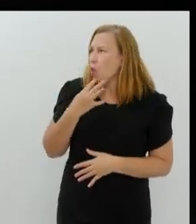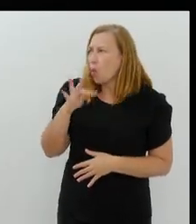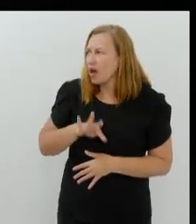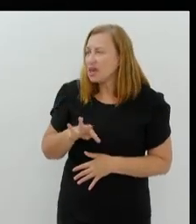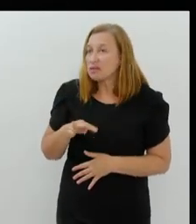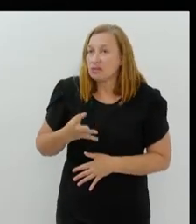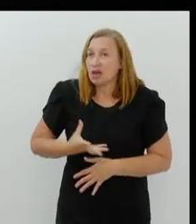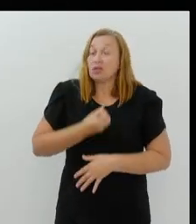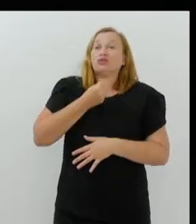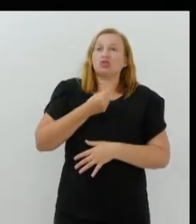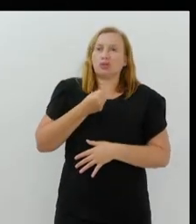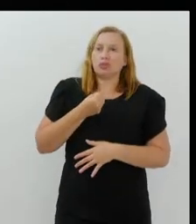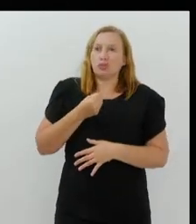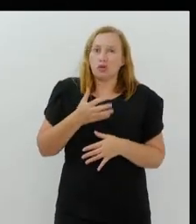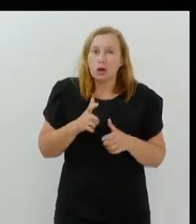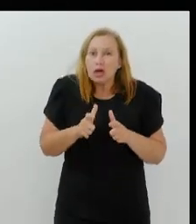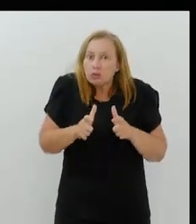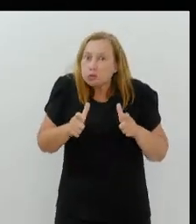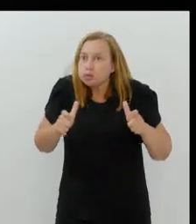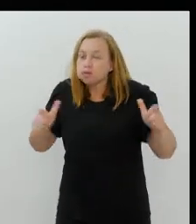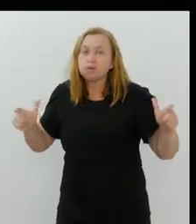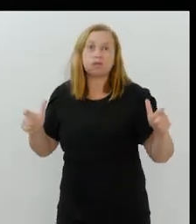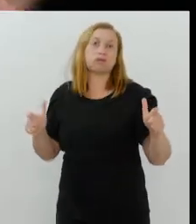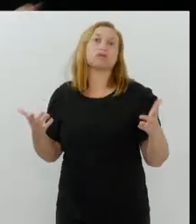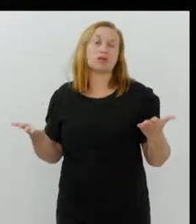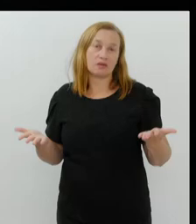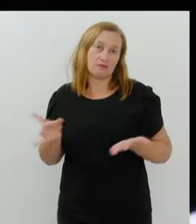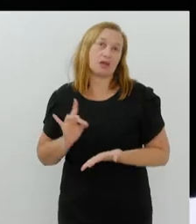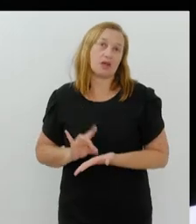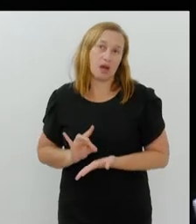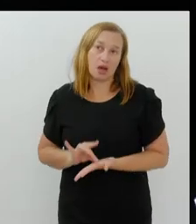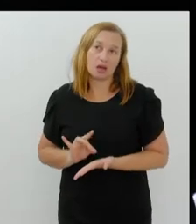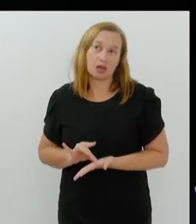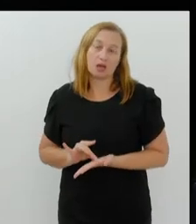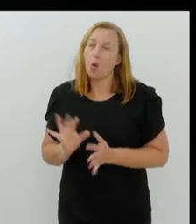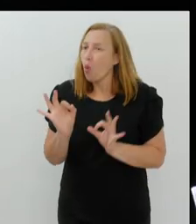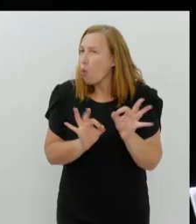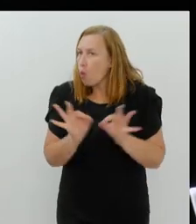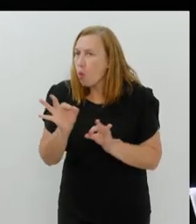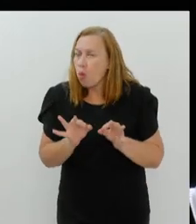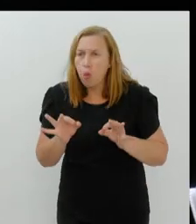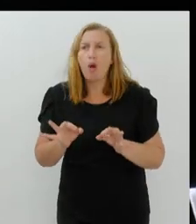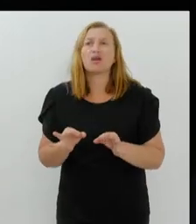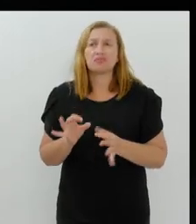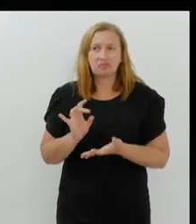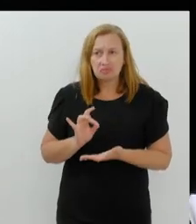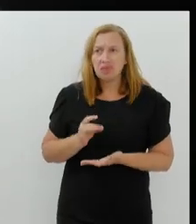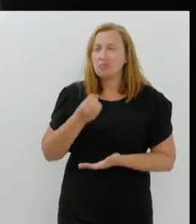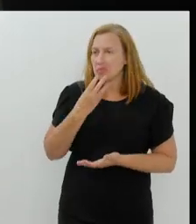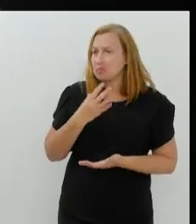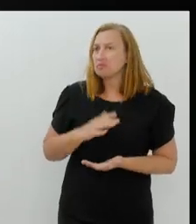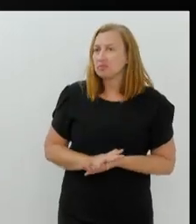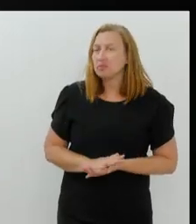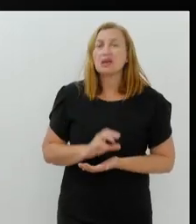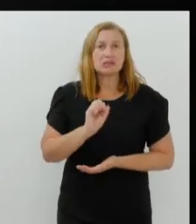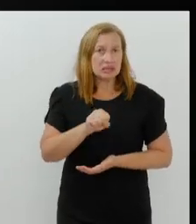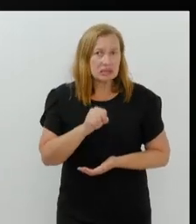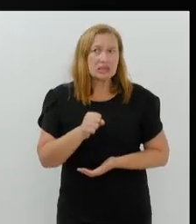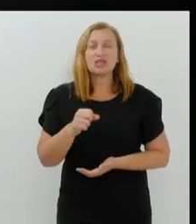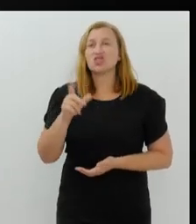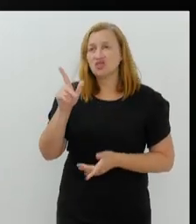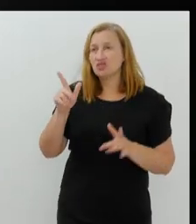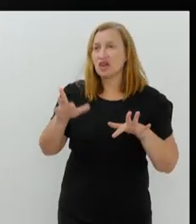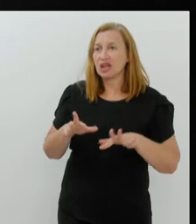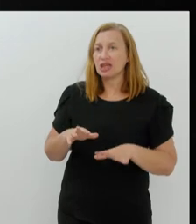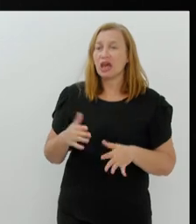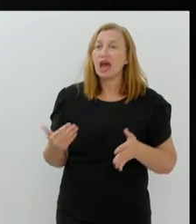fica... Quem nunca foi, quando chega, fica assustado com o tamanho, assim, que é muito grande, realmente. Muito organizado. Você sentiu